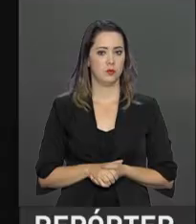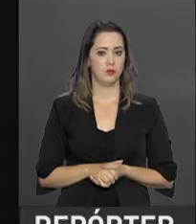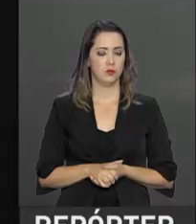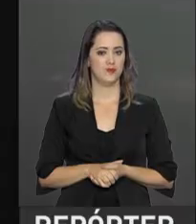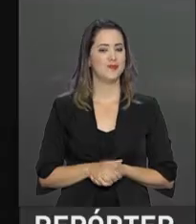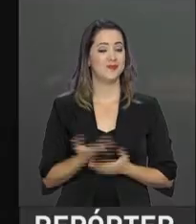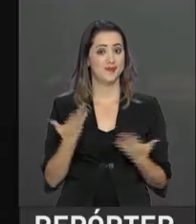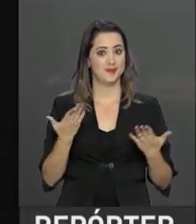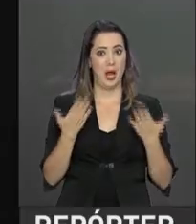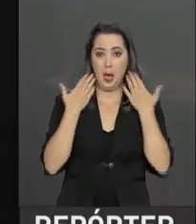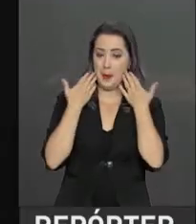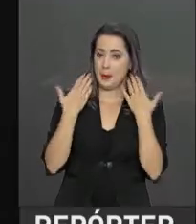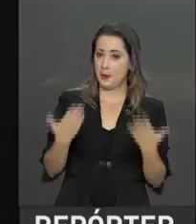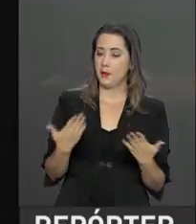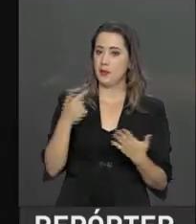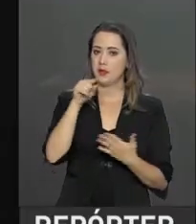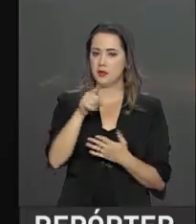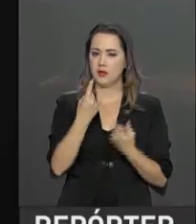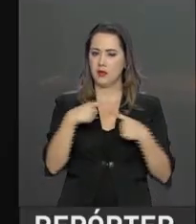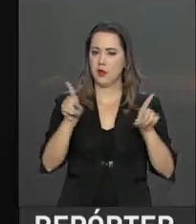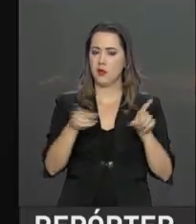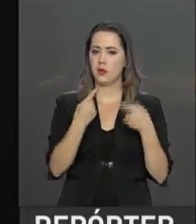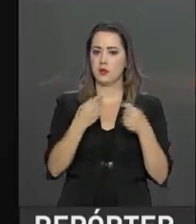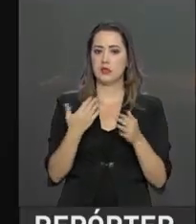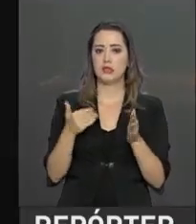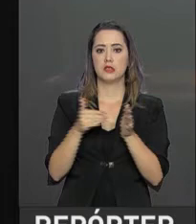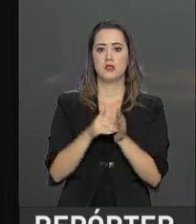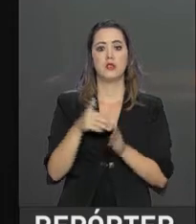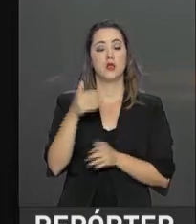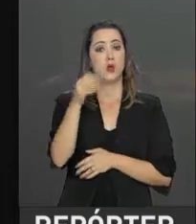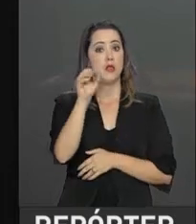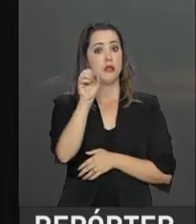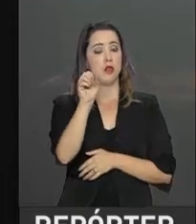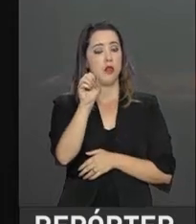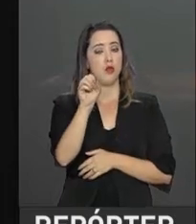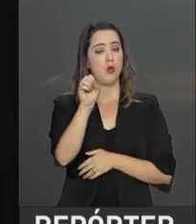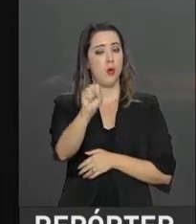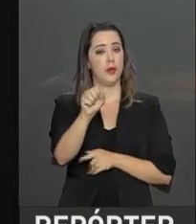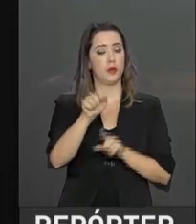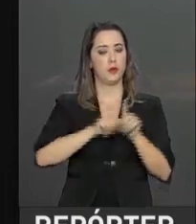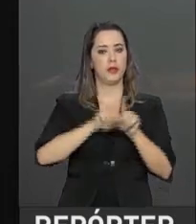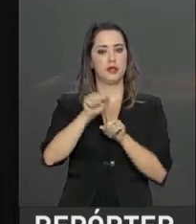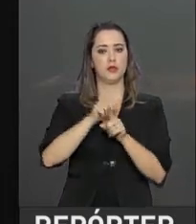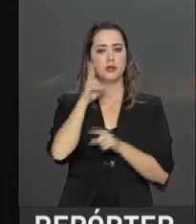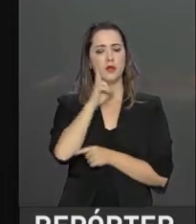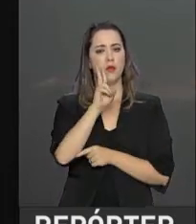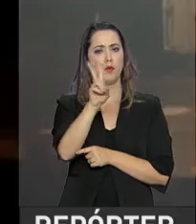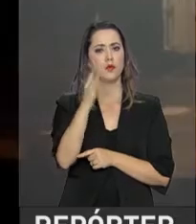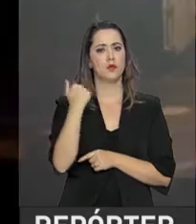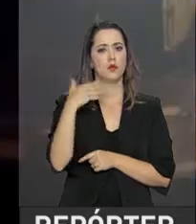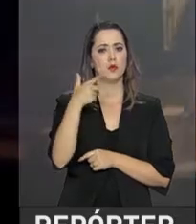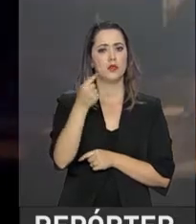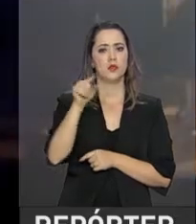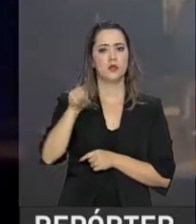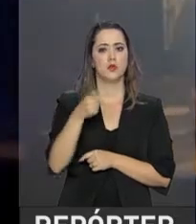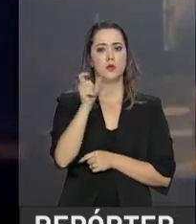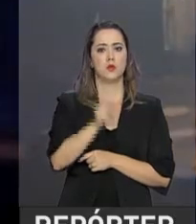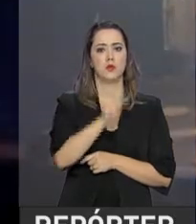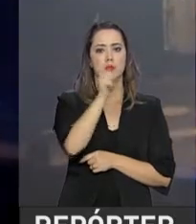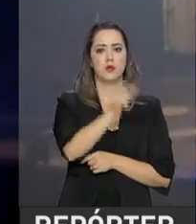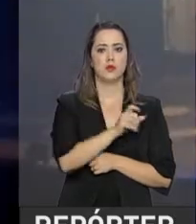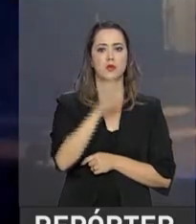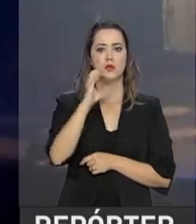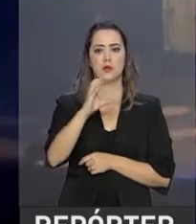O espetáculo L, o Musical, ficou em cartaz por cerca de 8 meses e foi assistido por mais de 20 mil pessoas